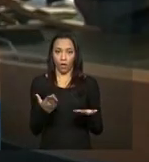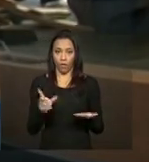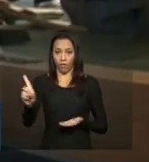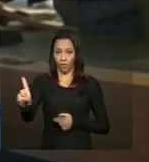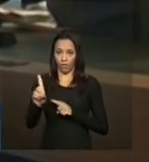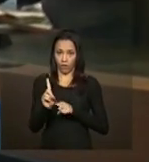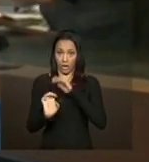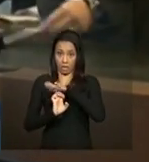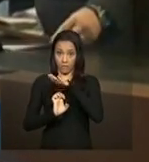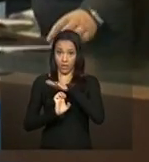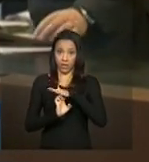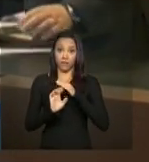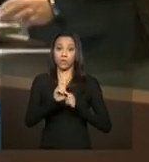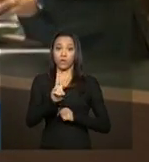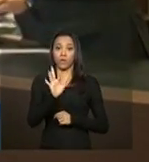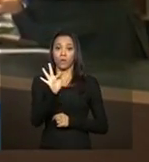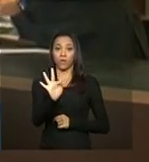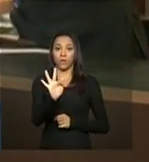Fator.